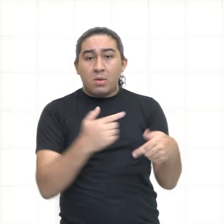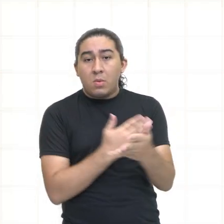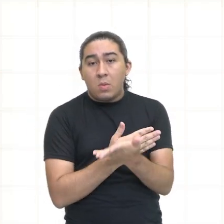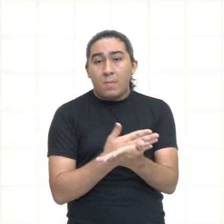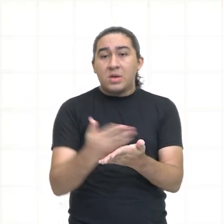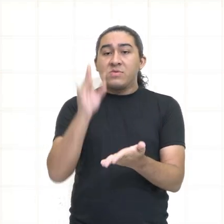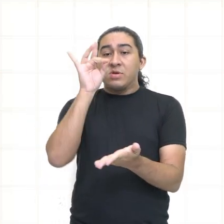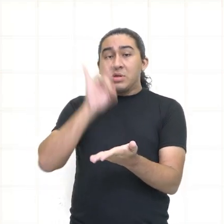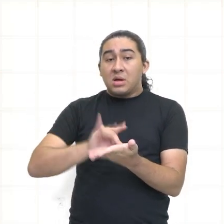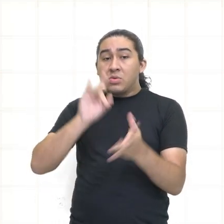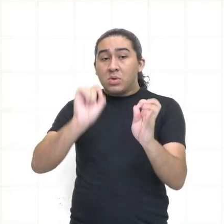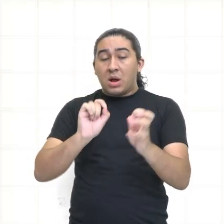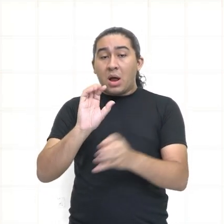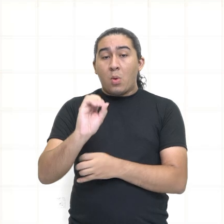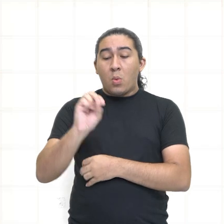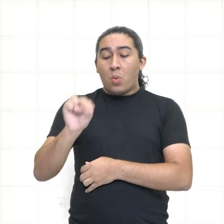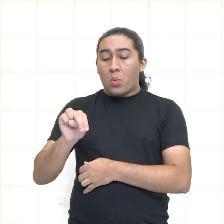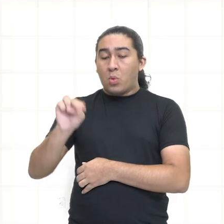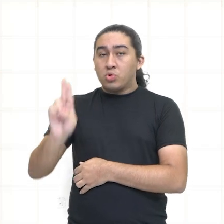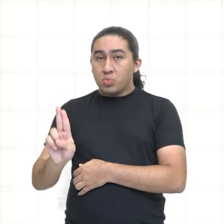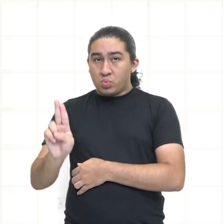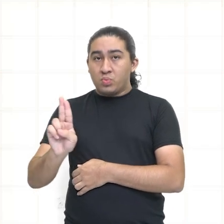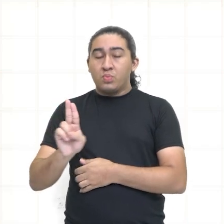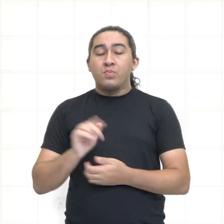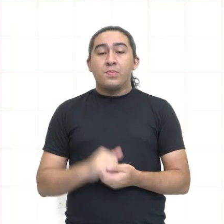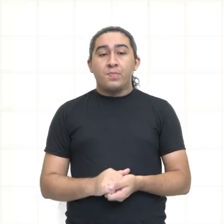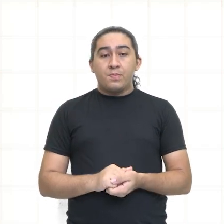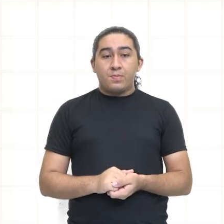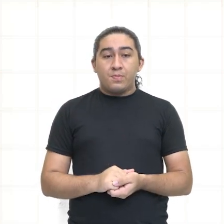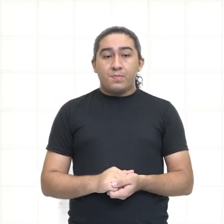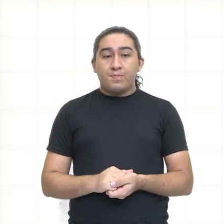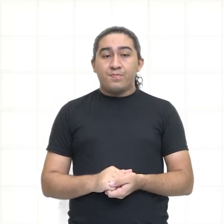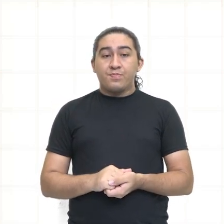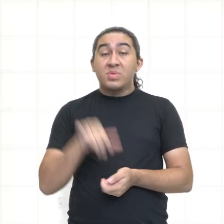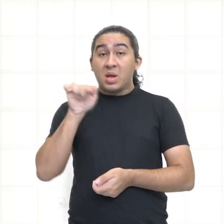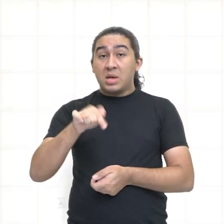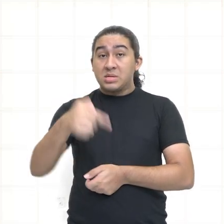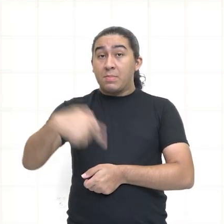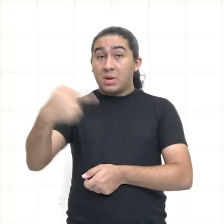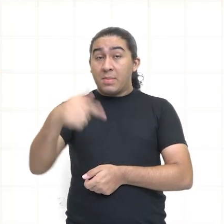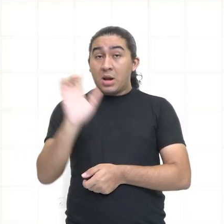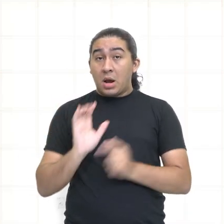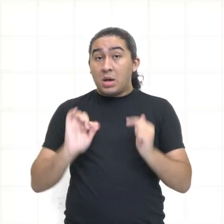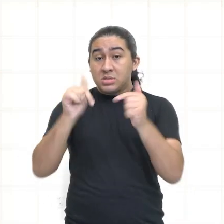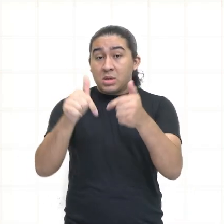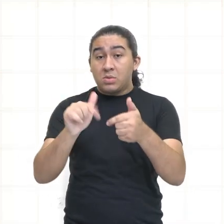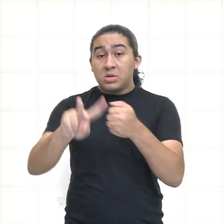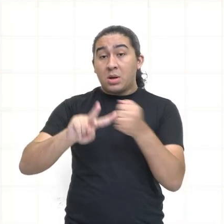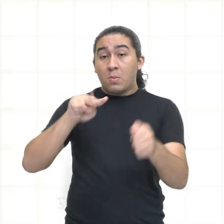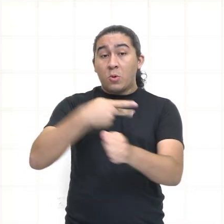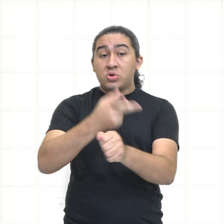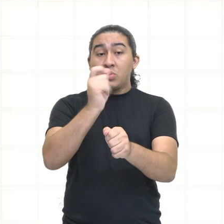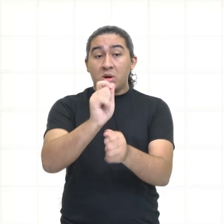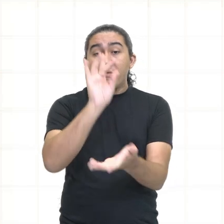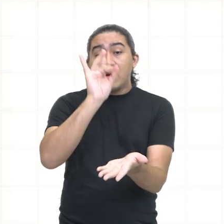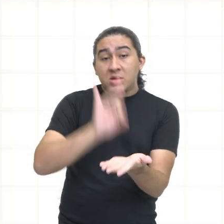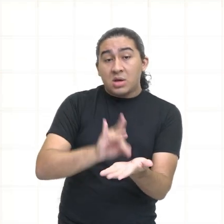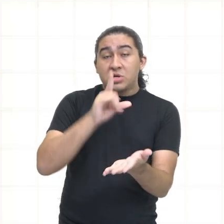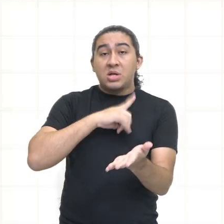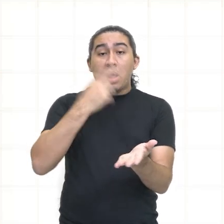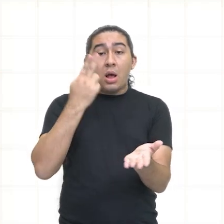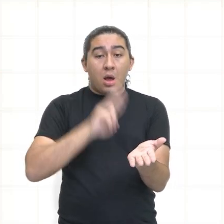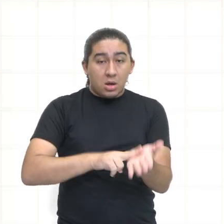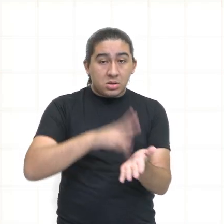dariam origem à ONU, Organização das Nações Unidas. Esse primeiro intento acabou sendo